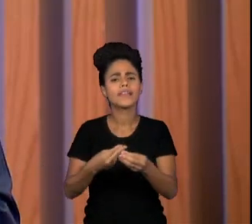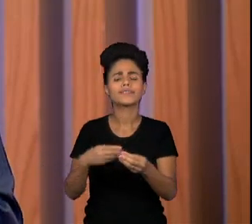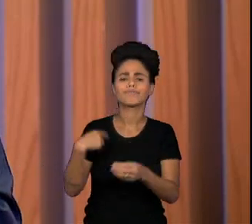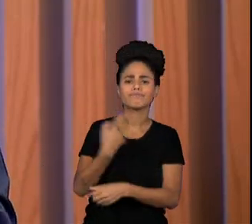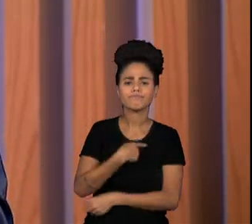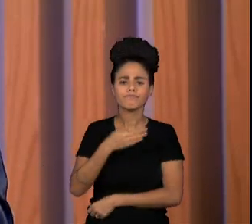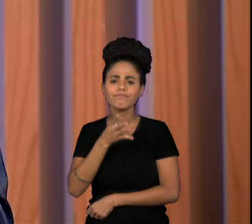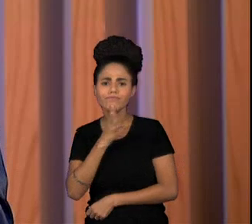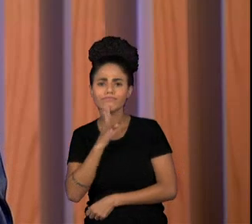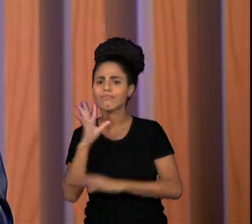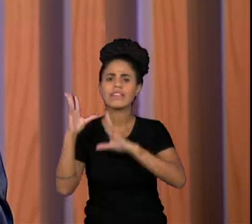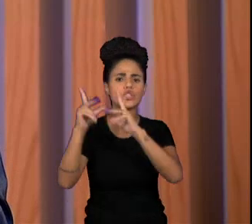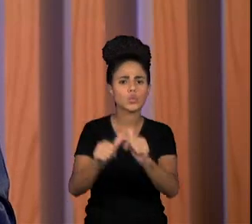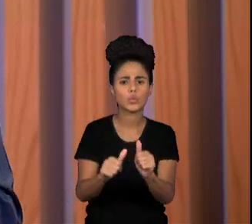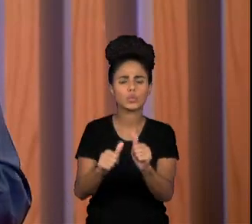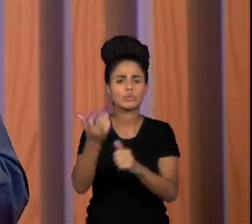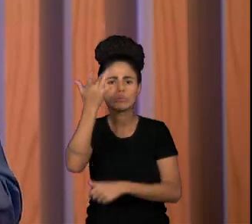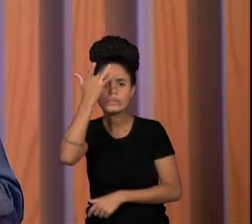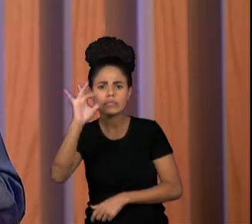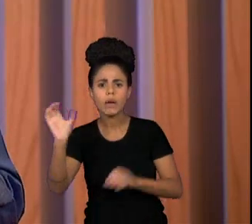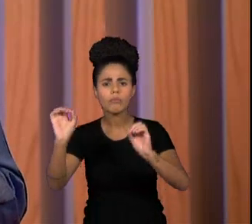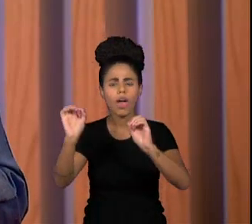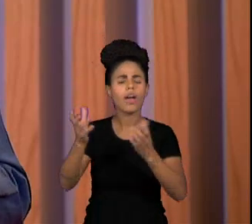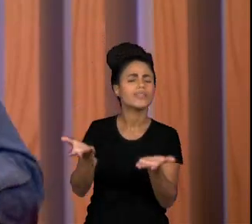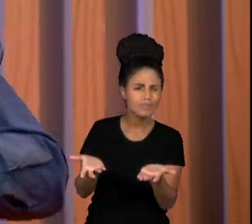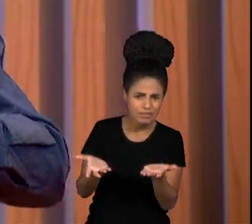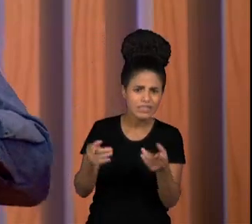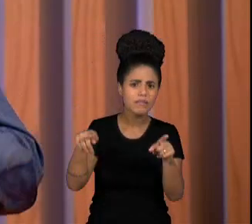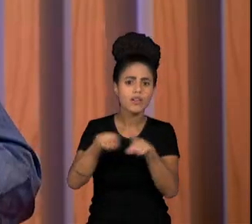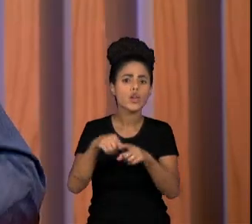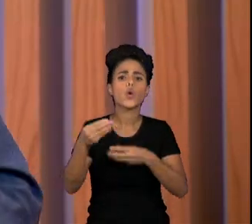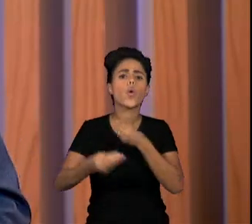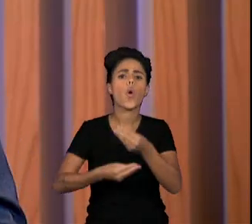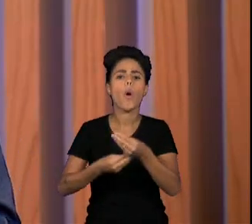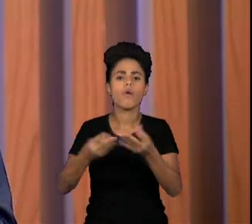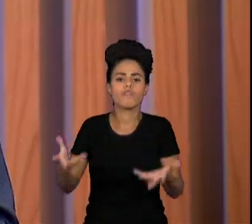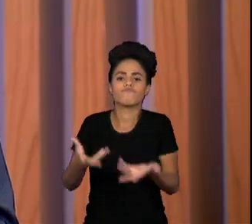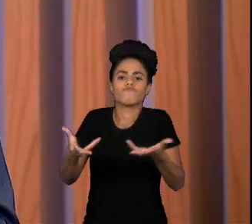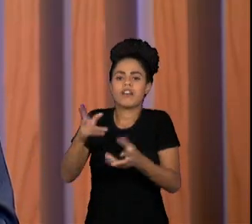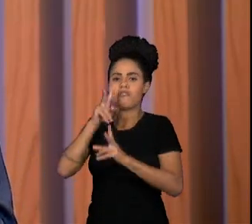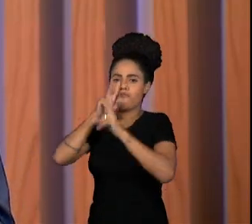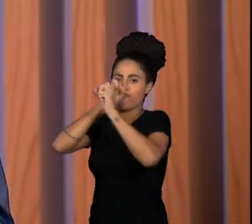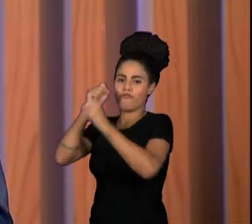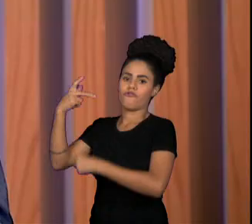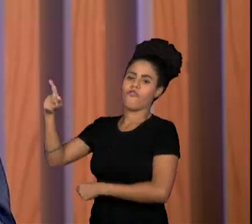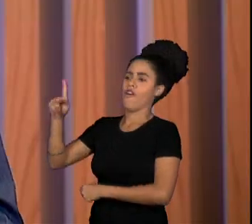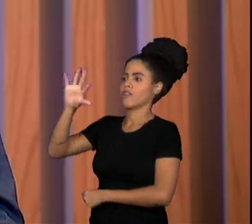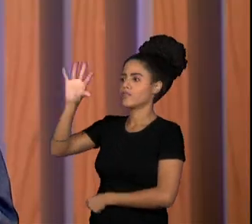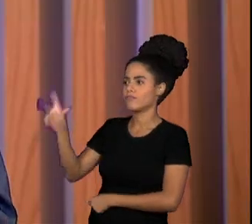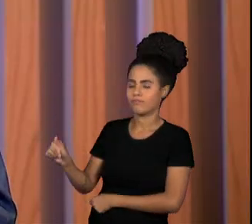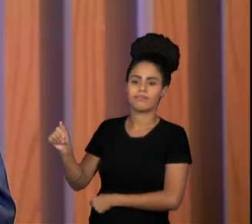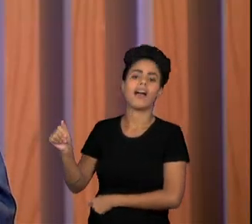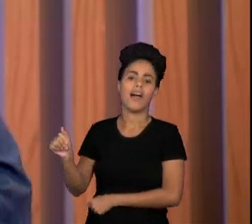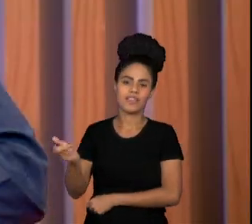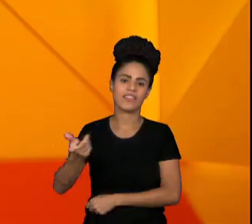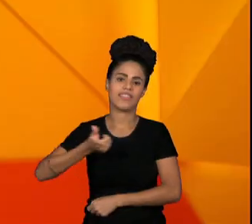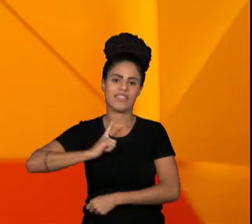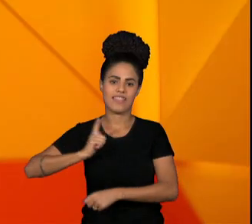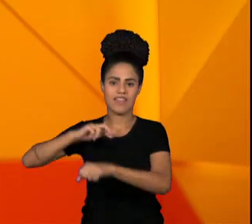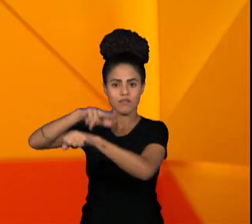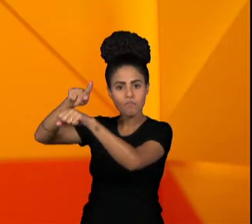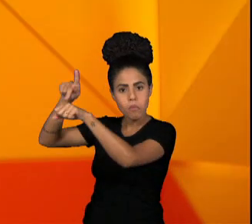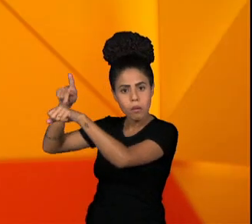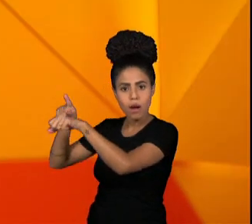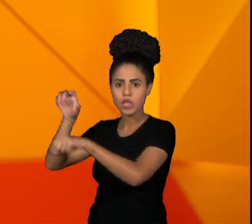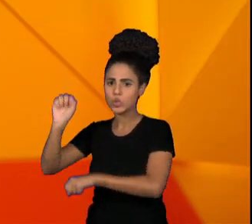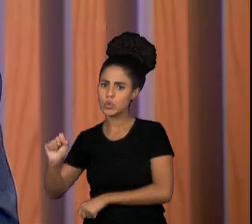aqui ainda não temos a noção plena do quão potente é o continente africano, seus países, seja do norte ou